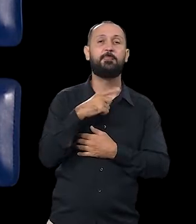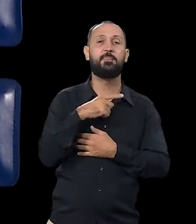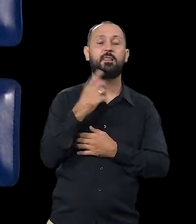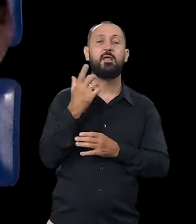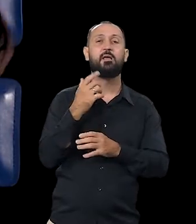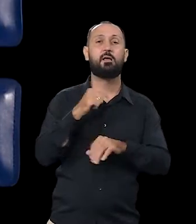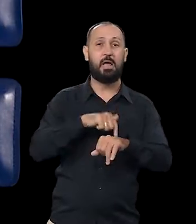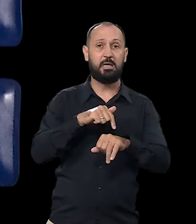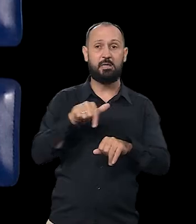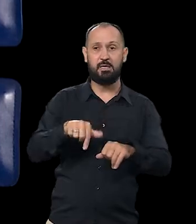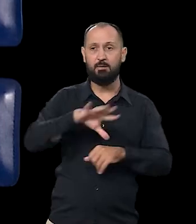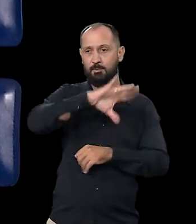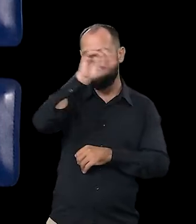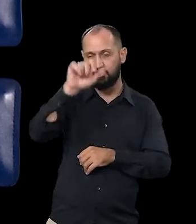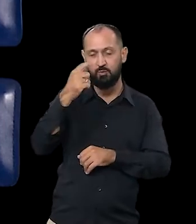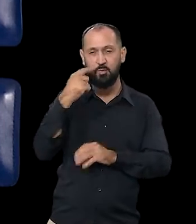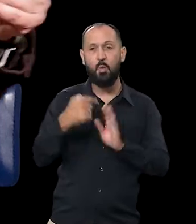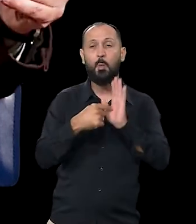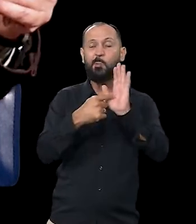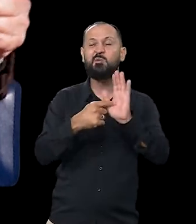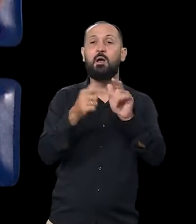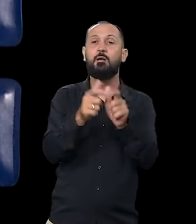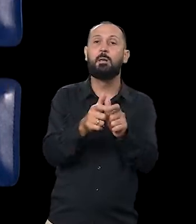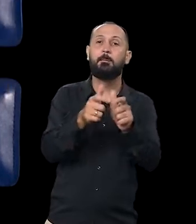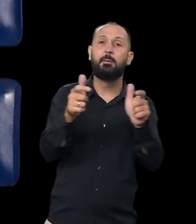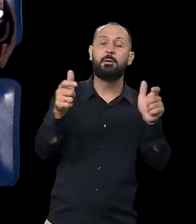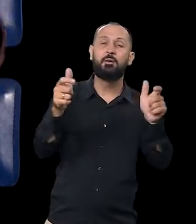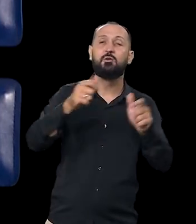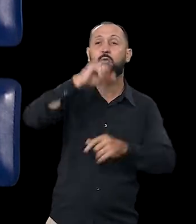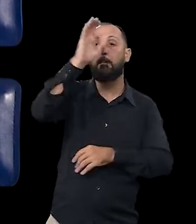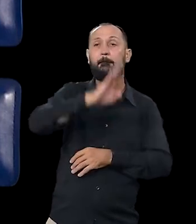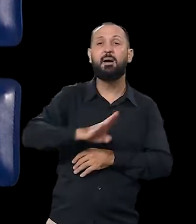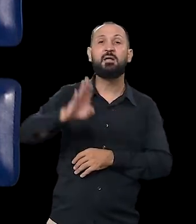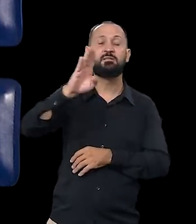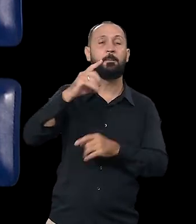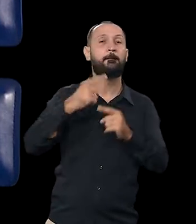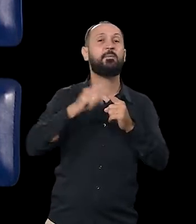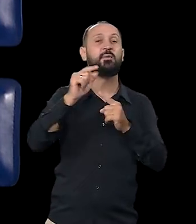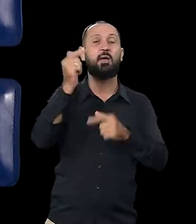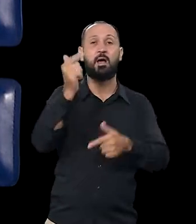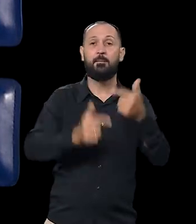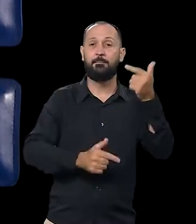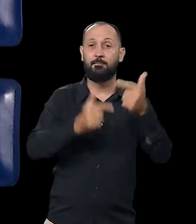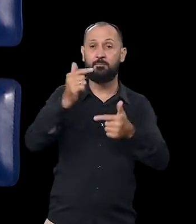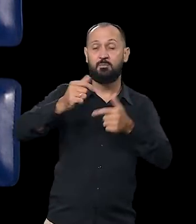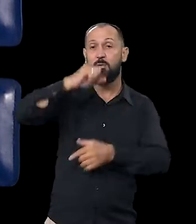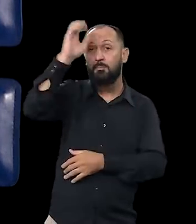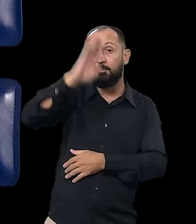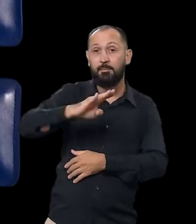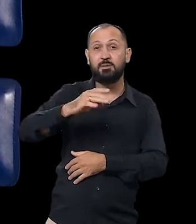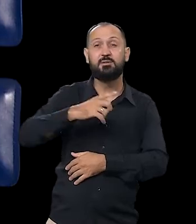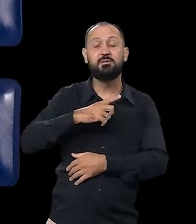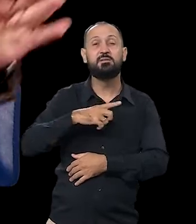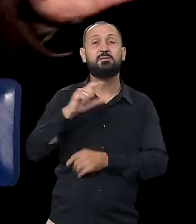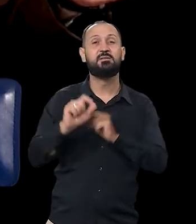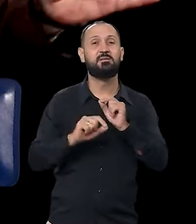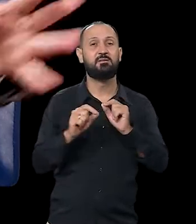Riedel, além das fronteiras do Mato Grosso do Sul, já começa a ganhar dimensão nacional, porque a política